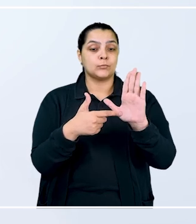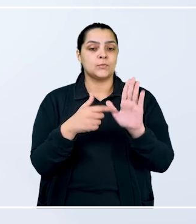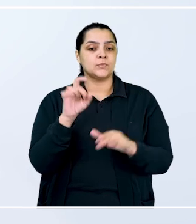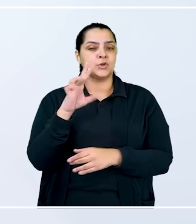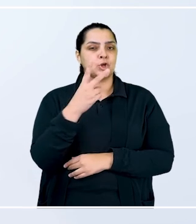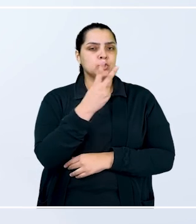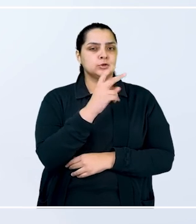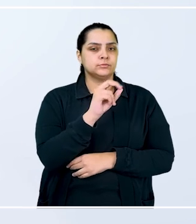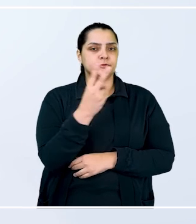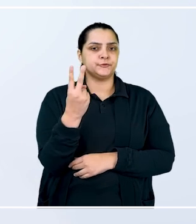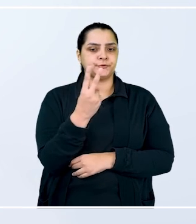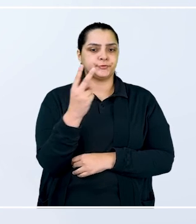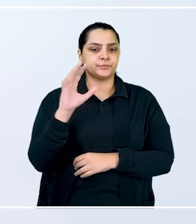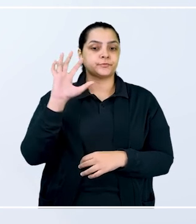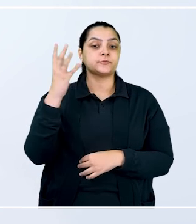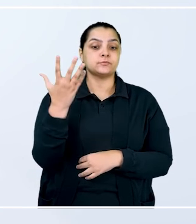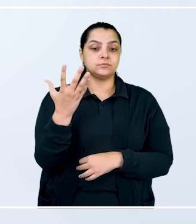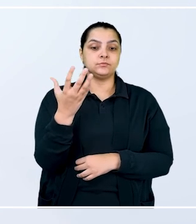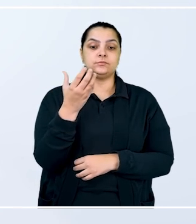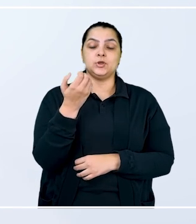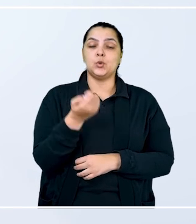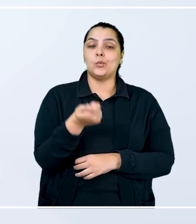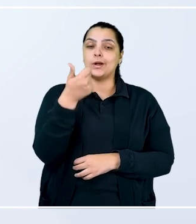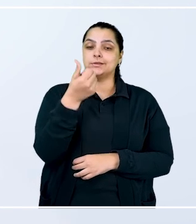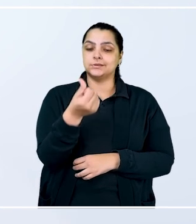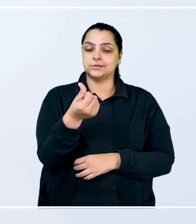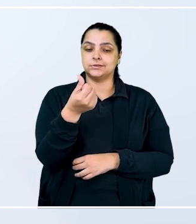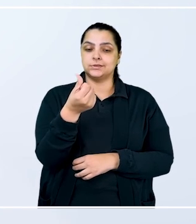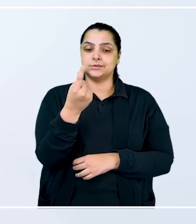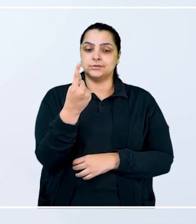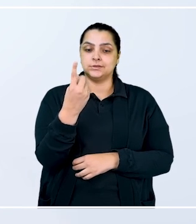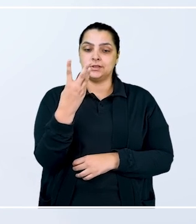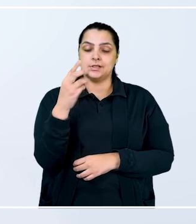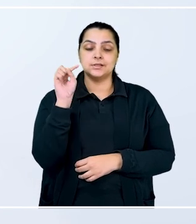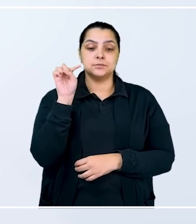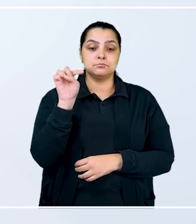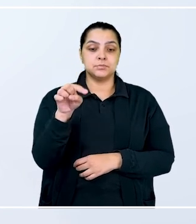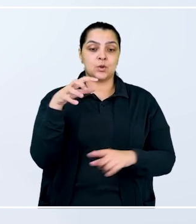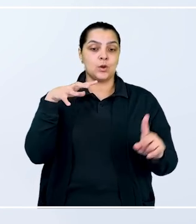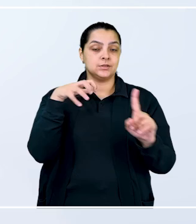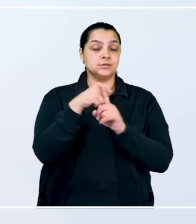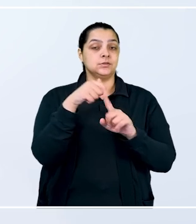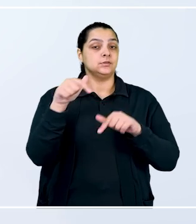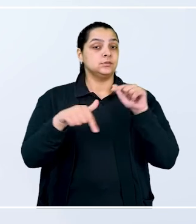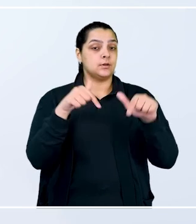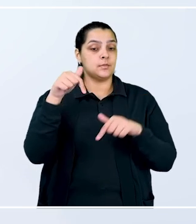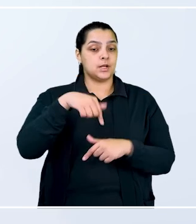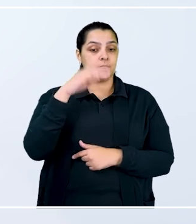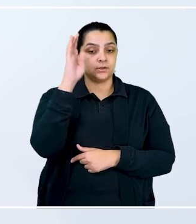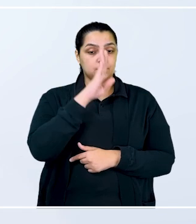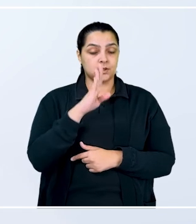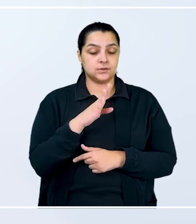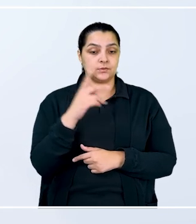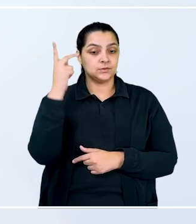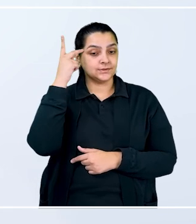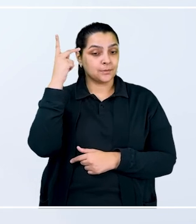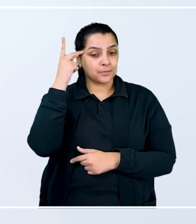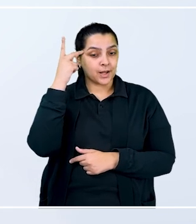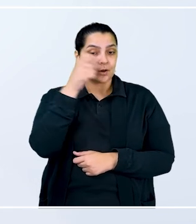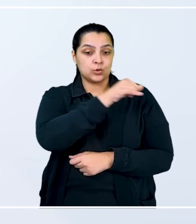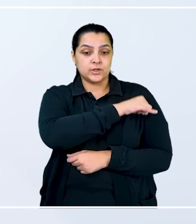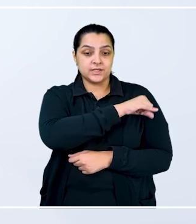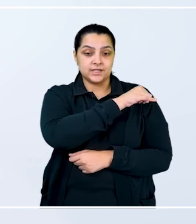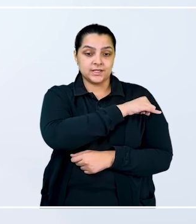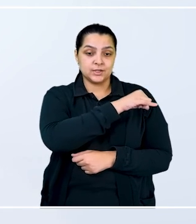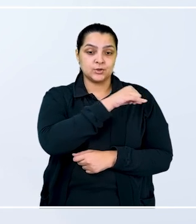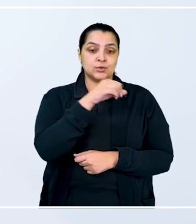que somente em 2022 foram notificados quase 613 mil acidentes de trabalho no Brasil. São Paulo,